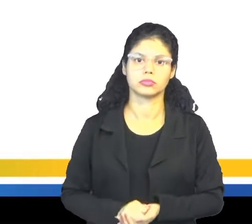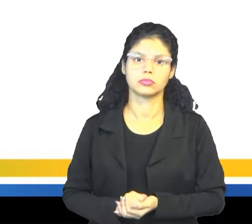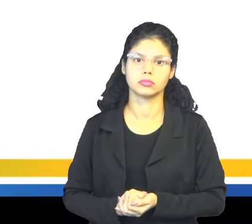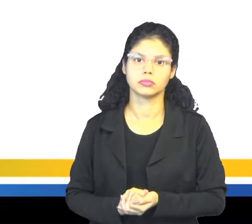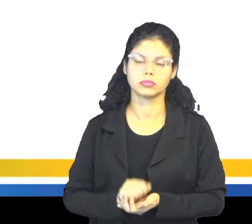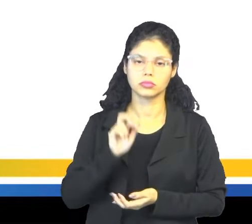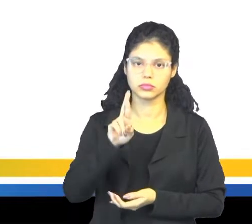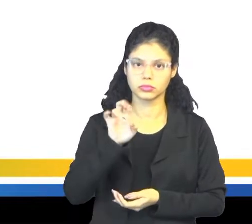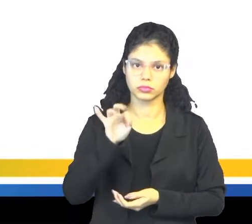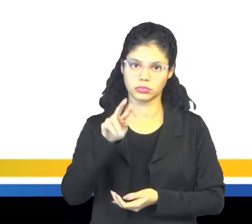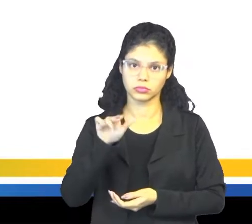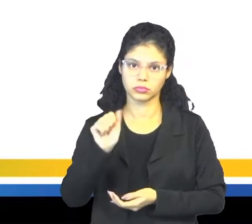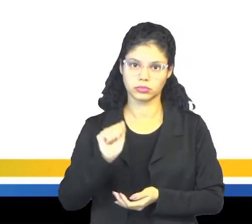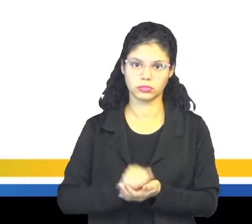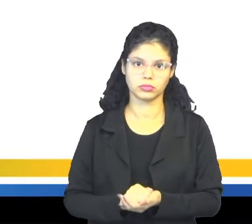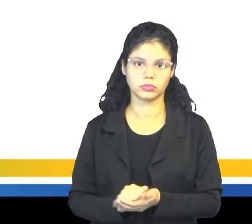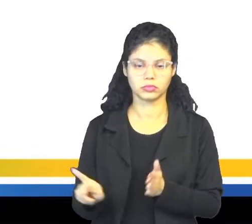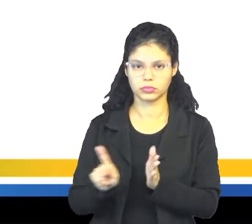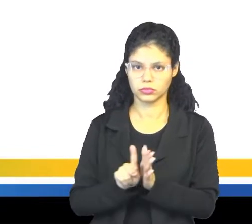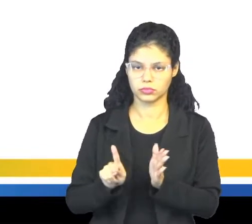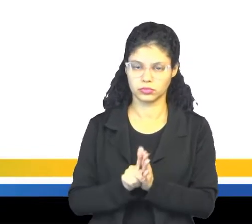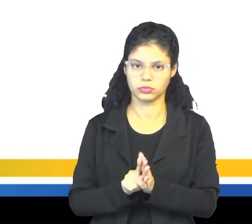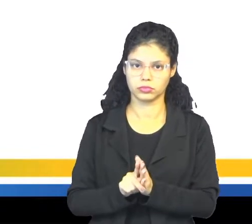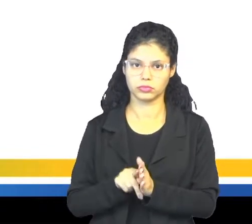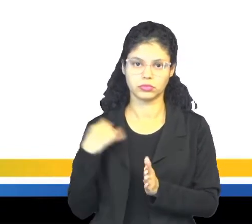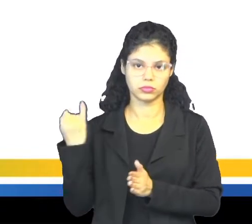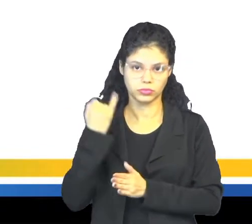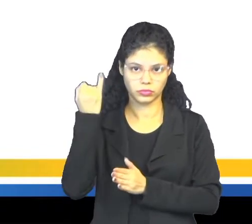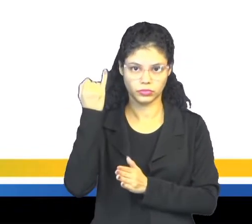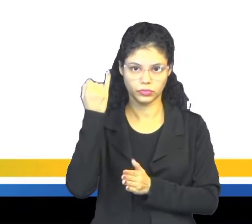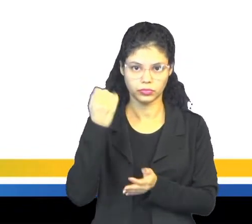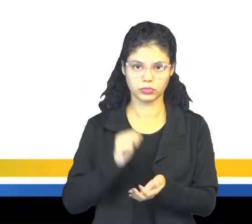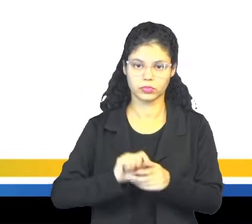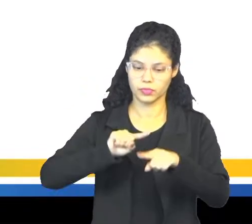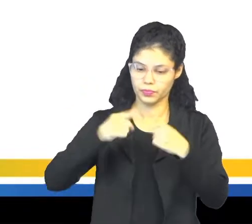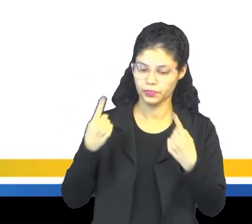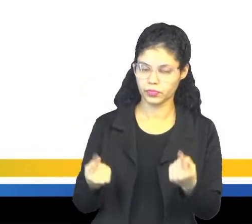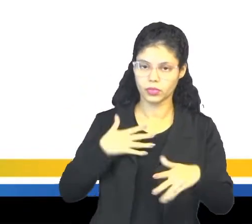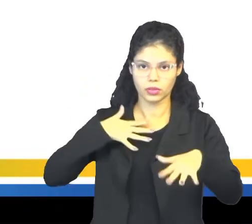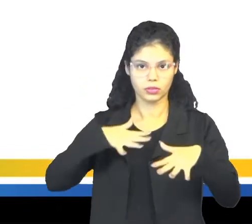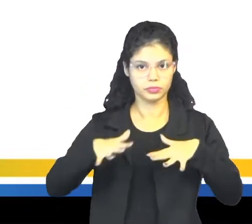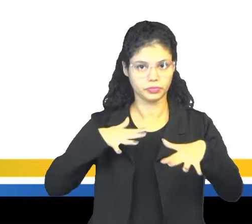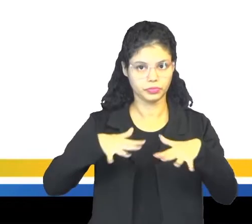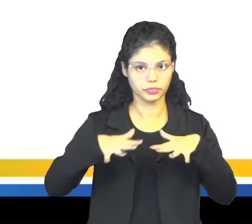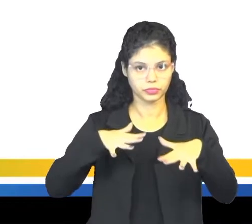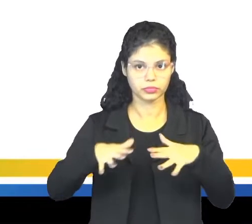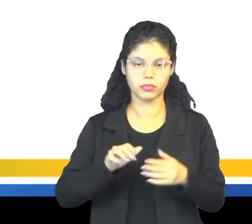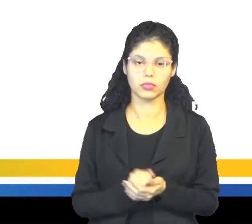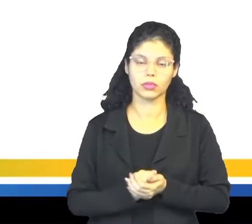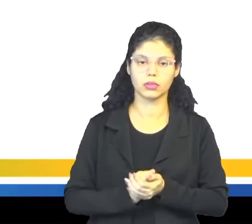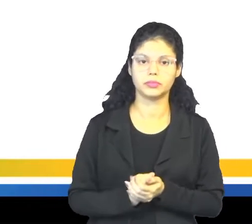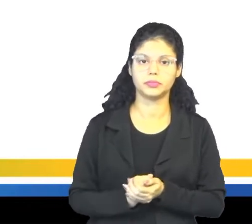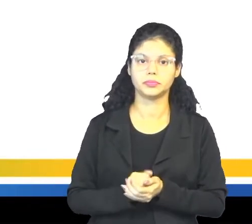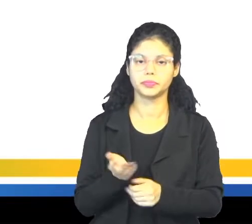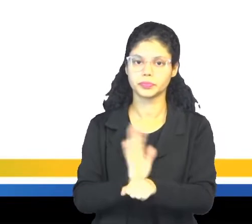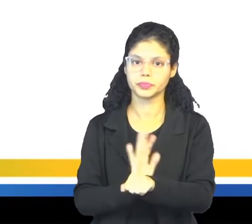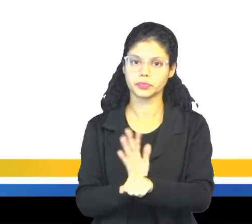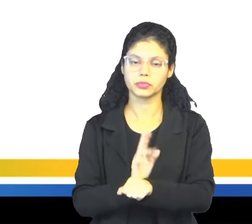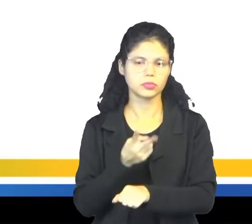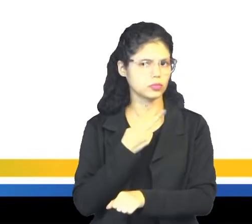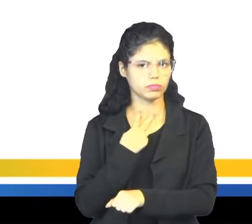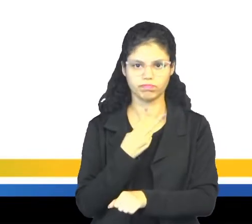Da retina, por teóricos renomados e importantes. Mas o efeito de movimento do cinema não pode